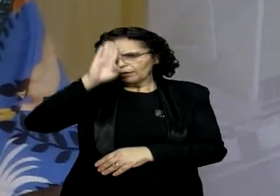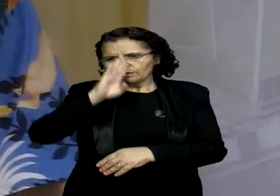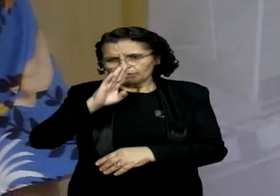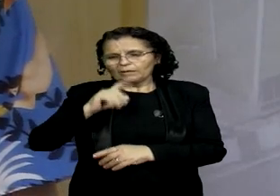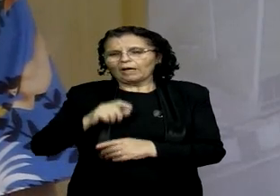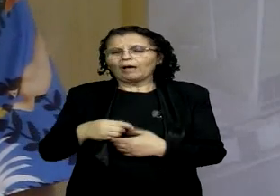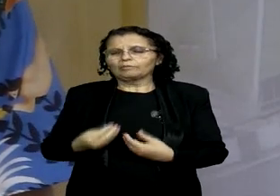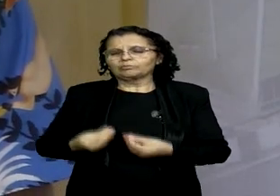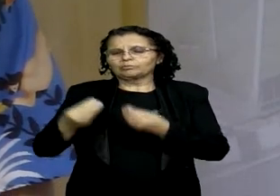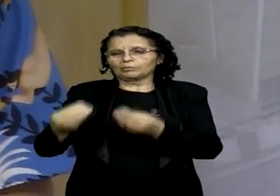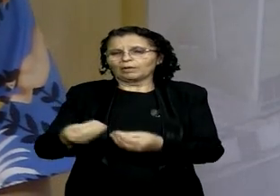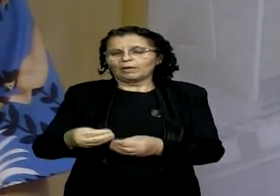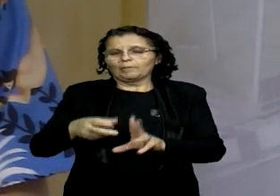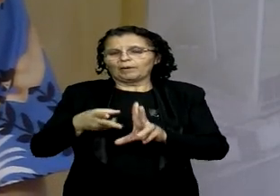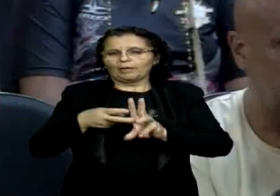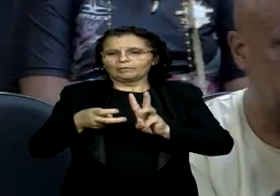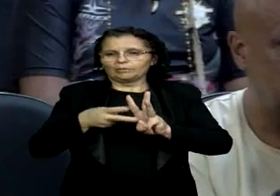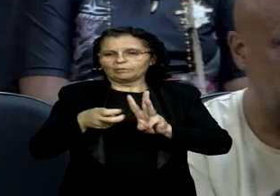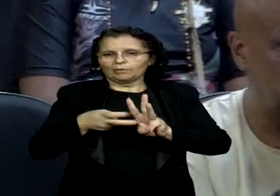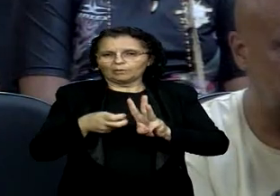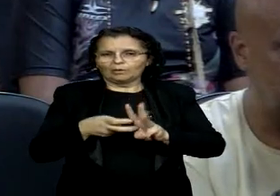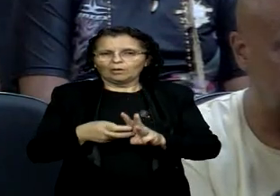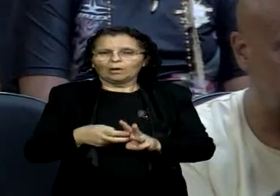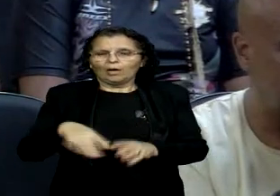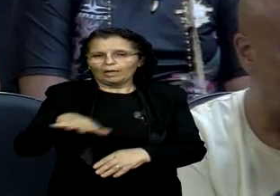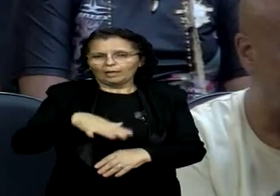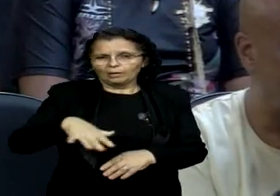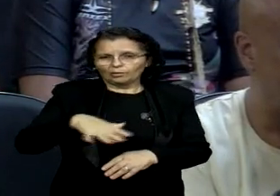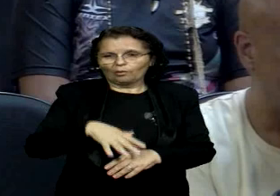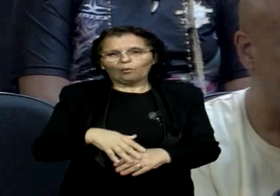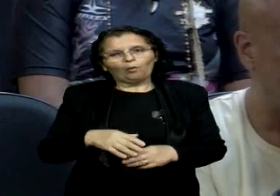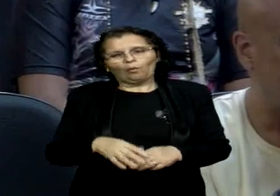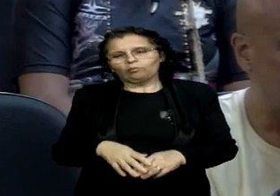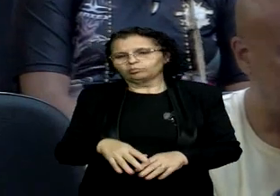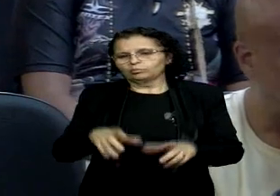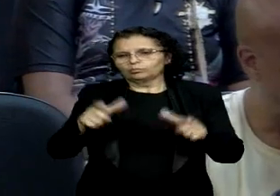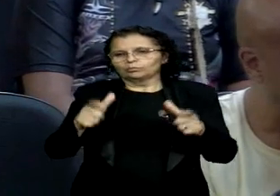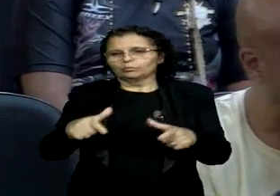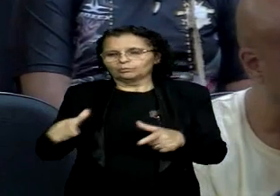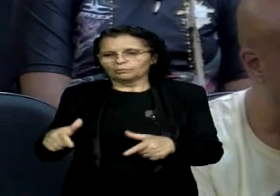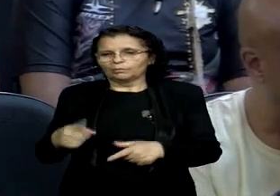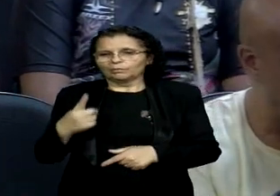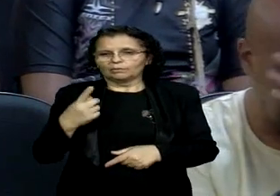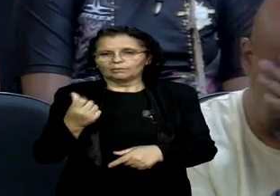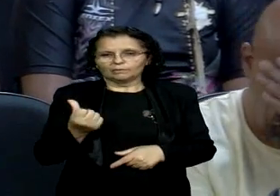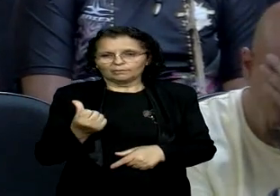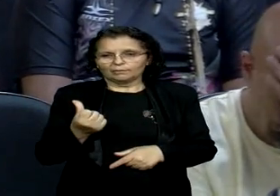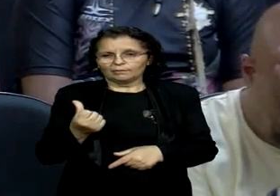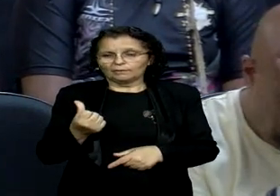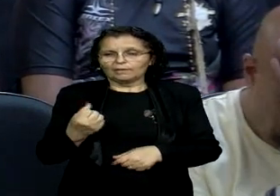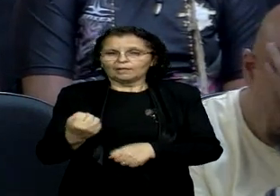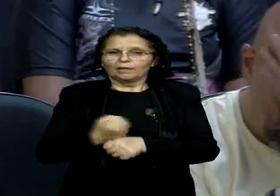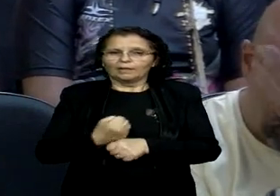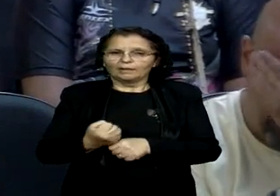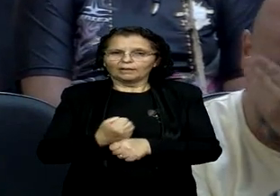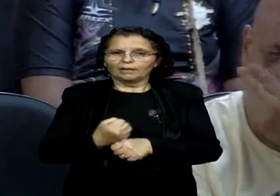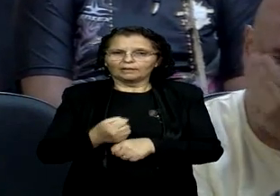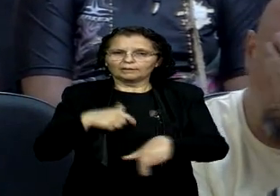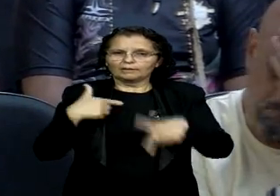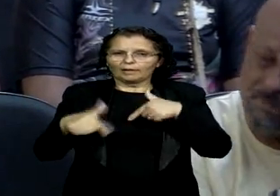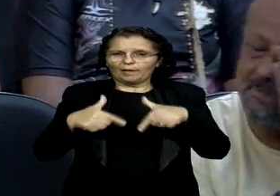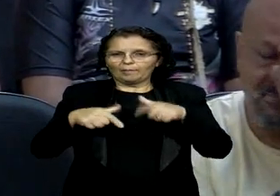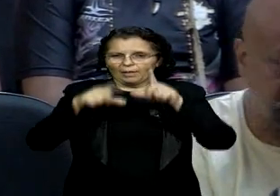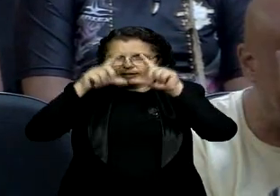diversas etnias, seja em contexto urbano ou aldeados. Há 16 anos, atua como técnica